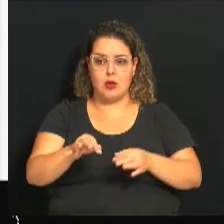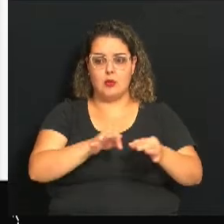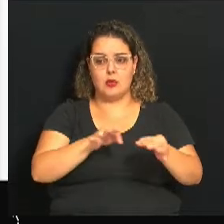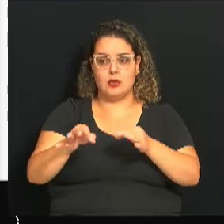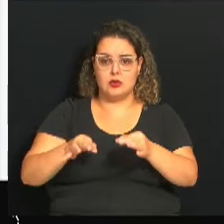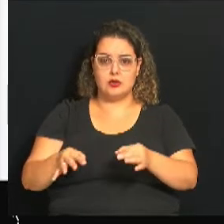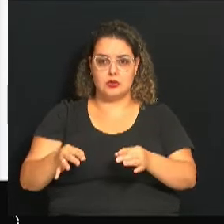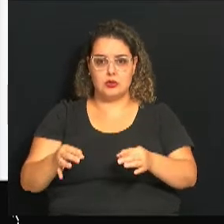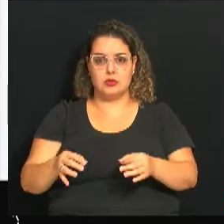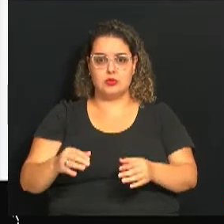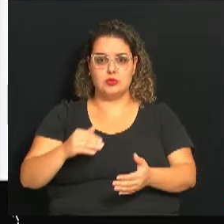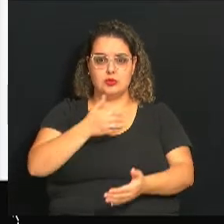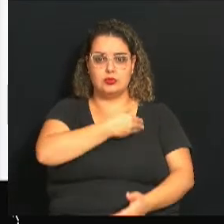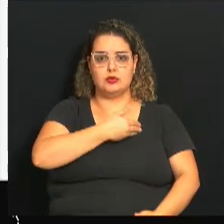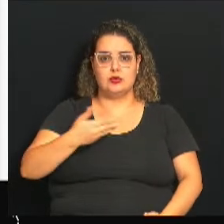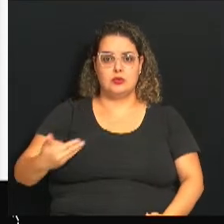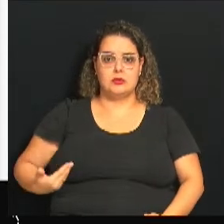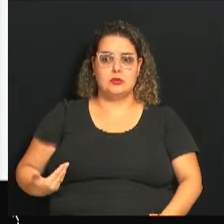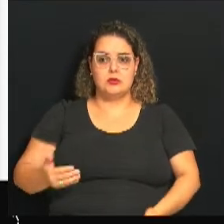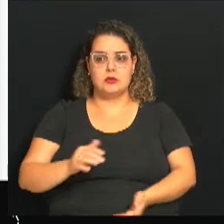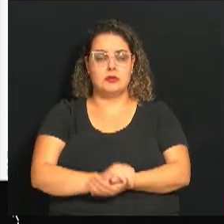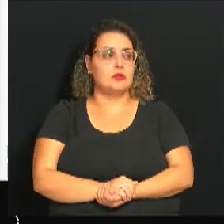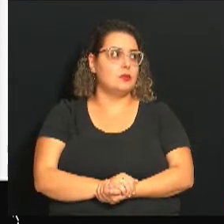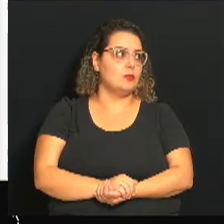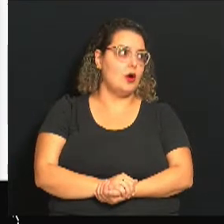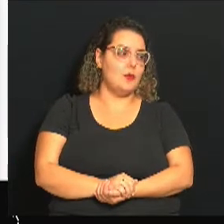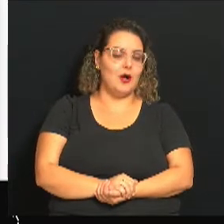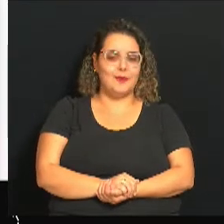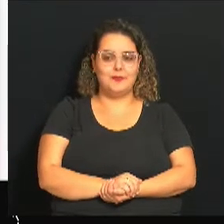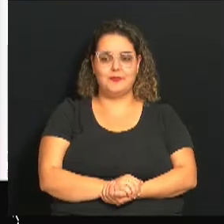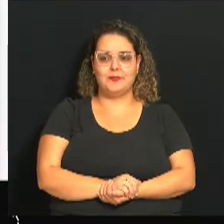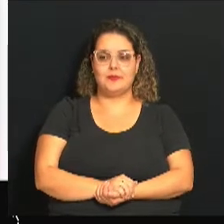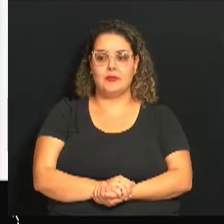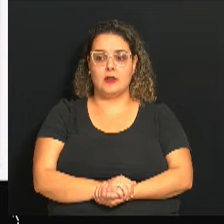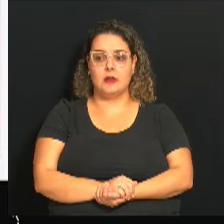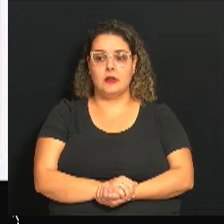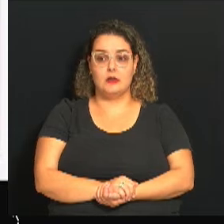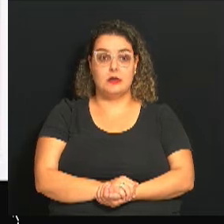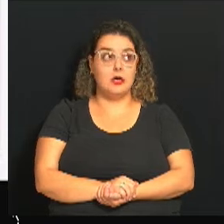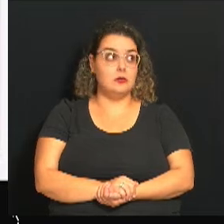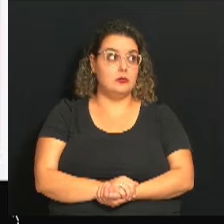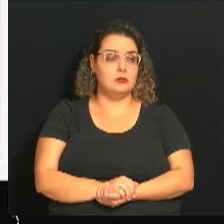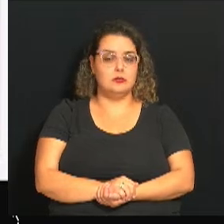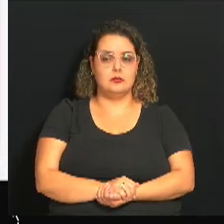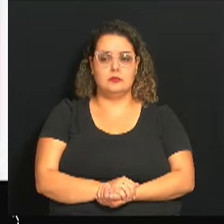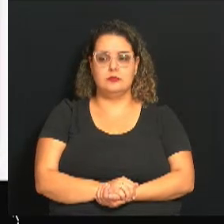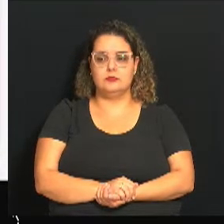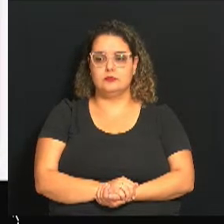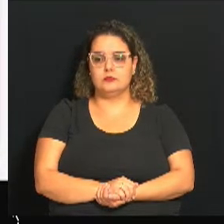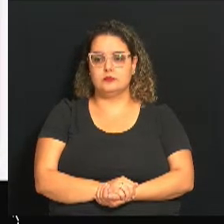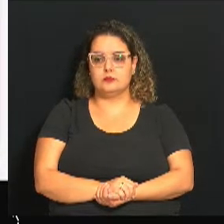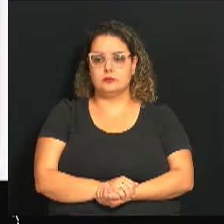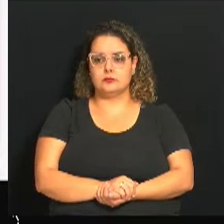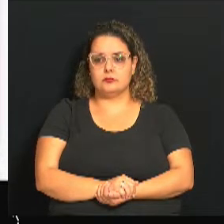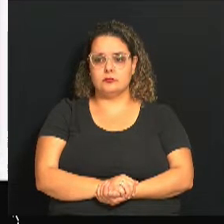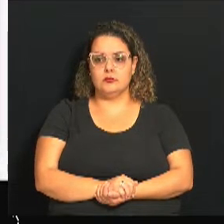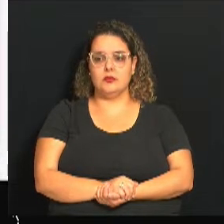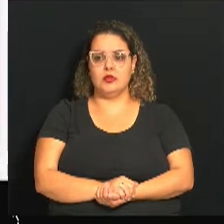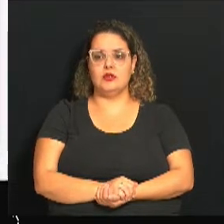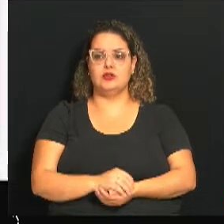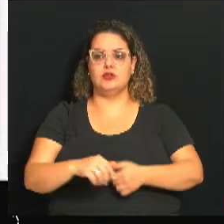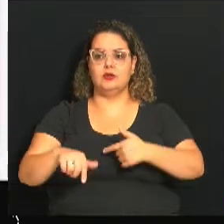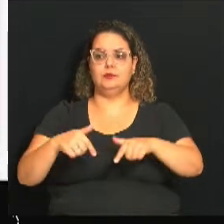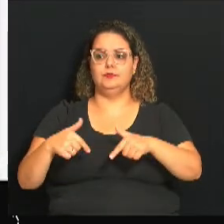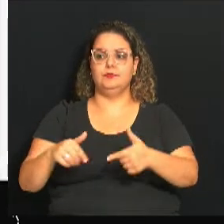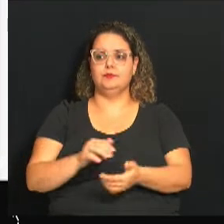de governo, não da setor. E é importante dessa definição. Para isso, nós trabalhamos um território muito